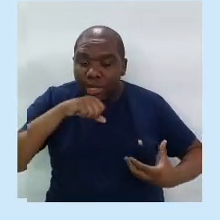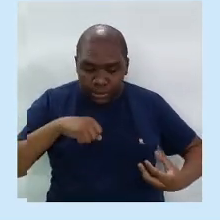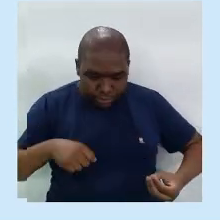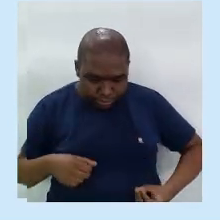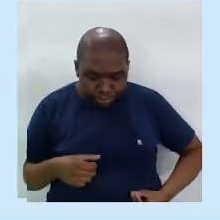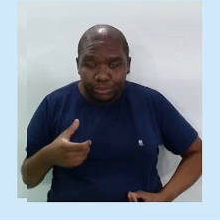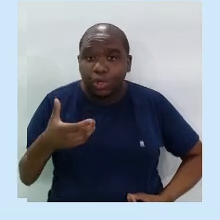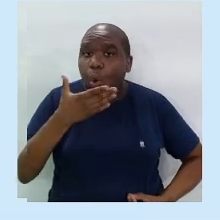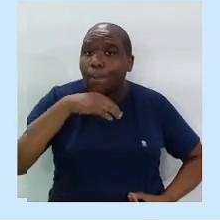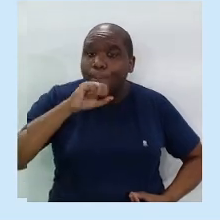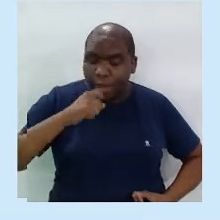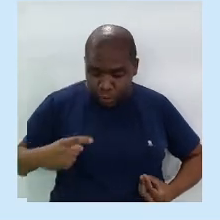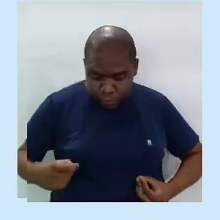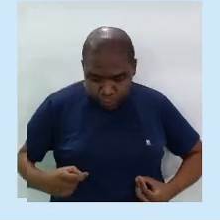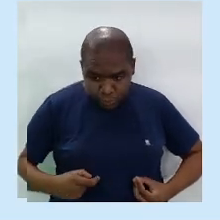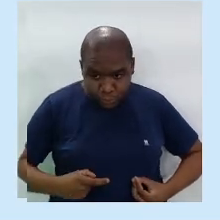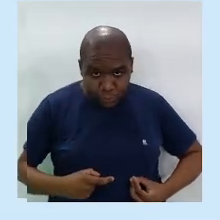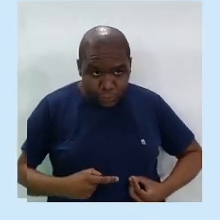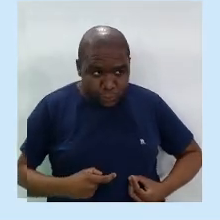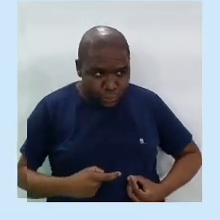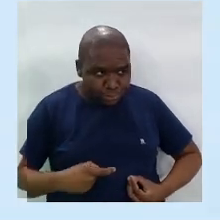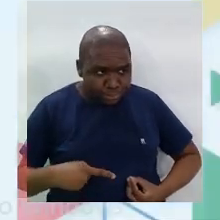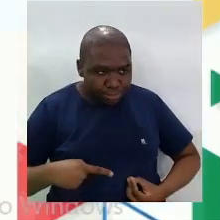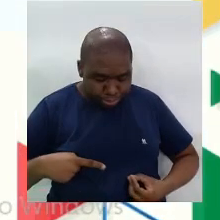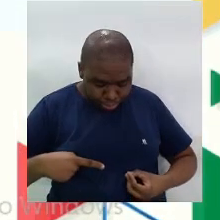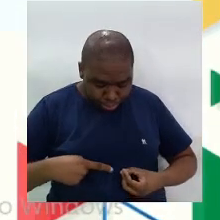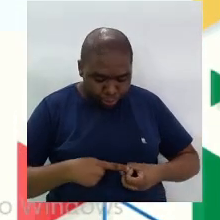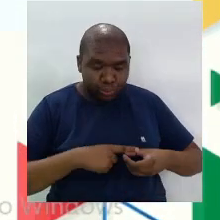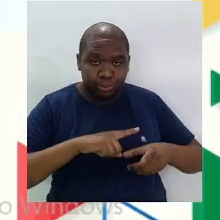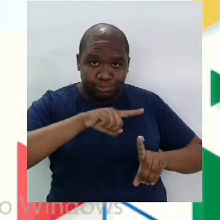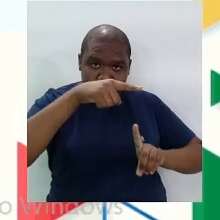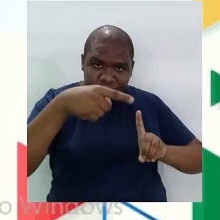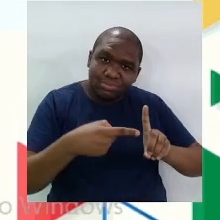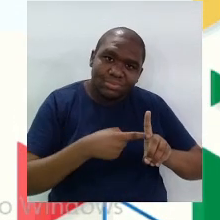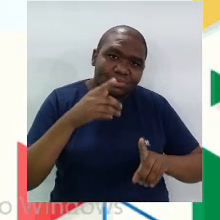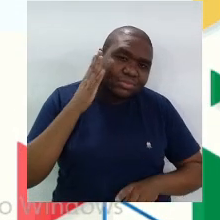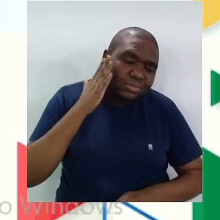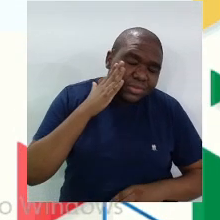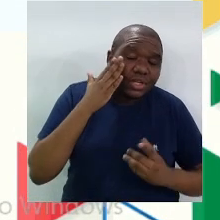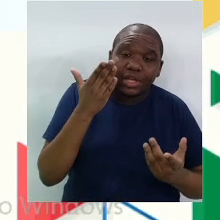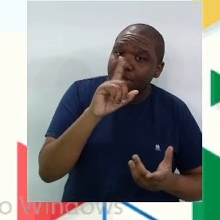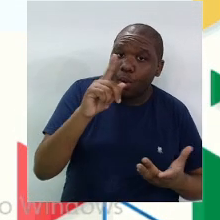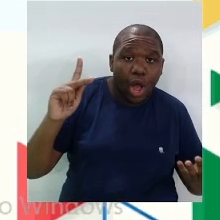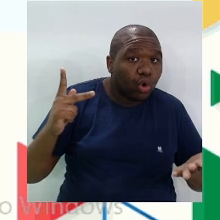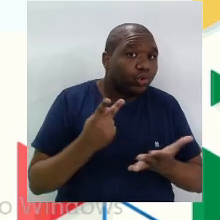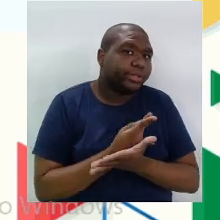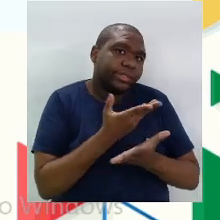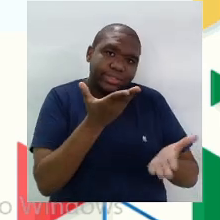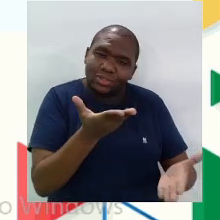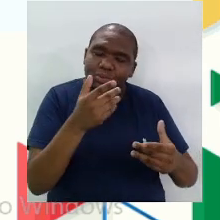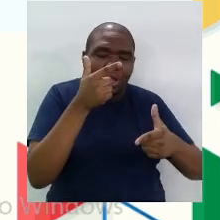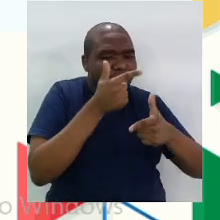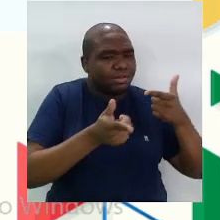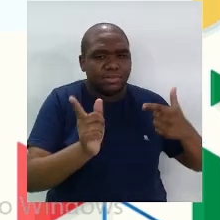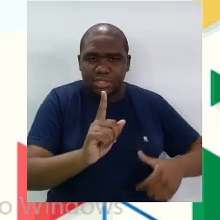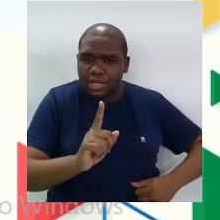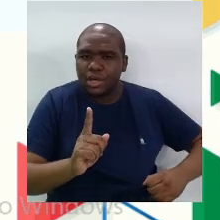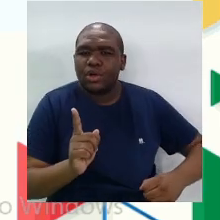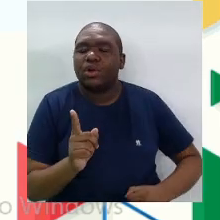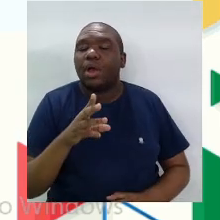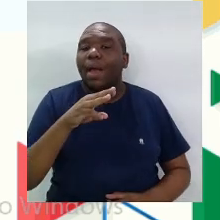na mitose é completamente diferente. Não ocorre essa divisão dos cromossomos.